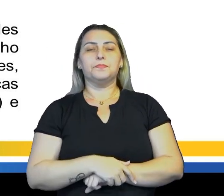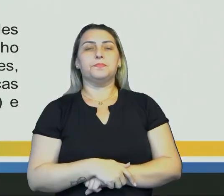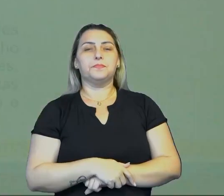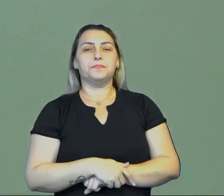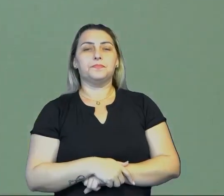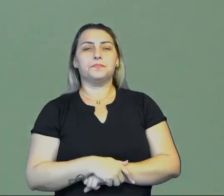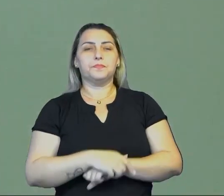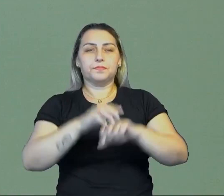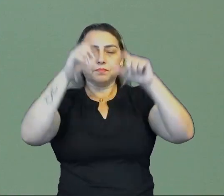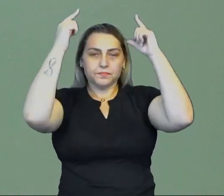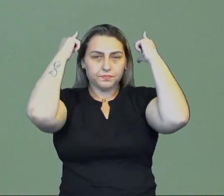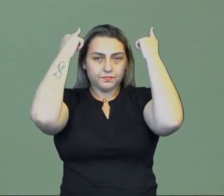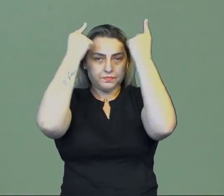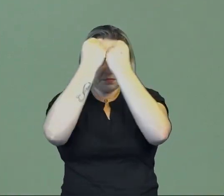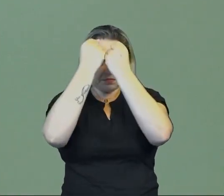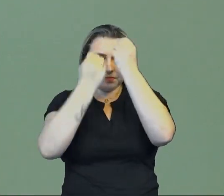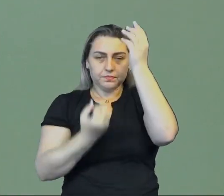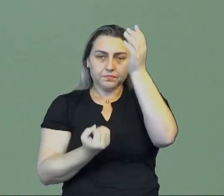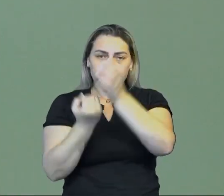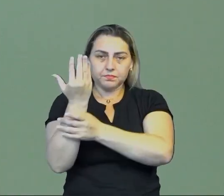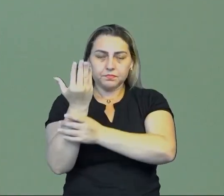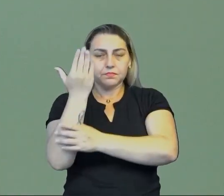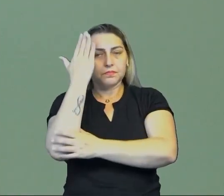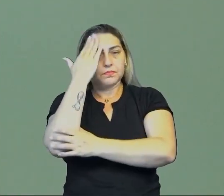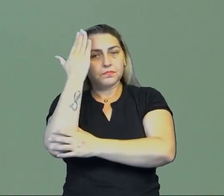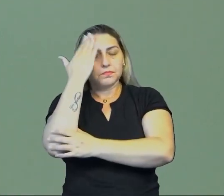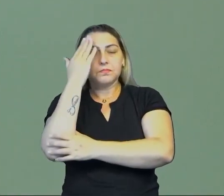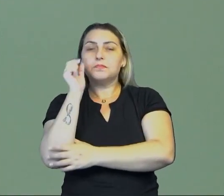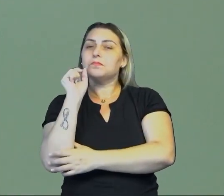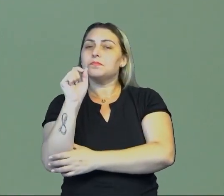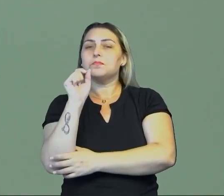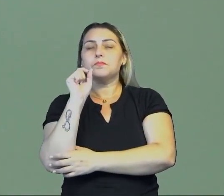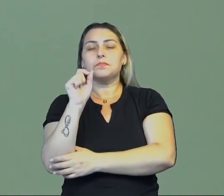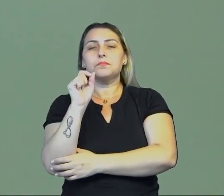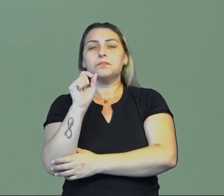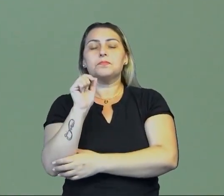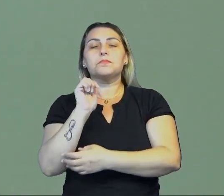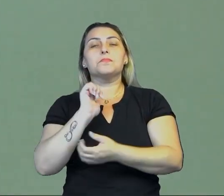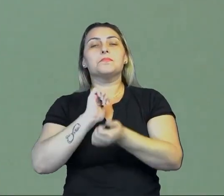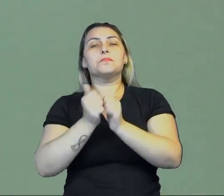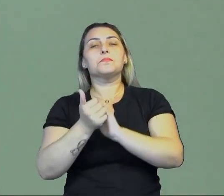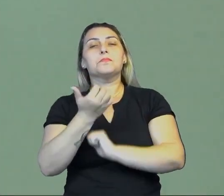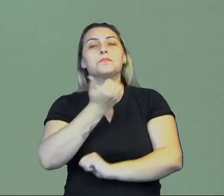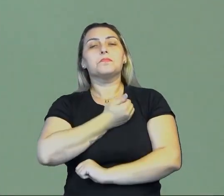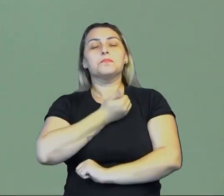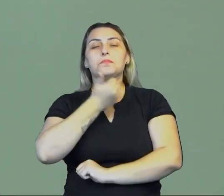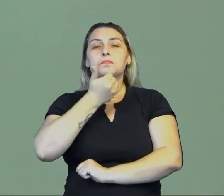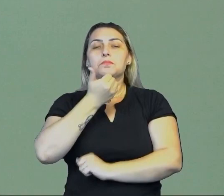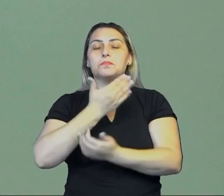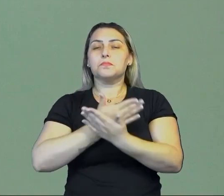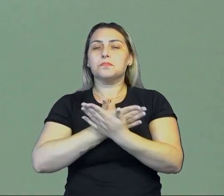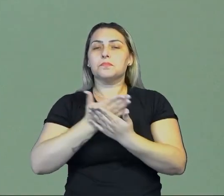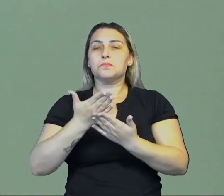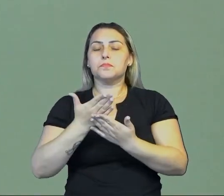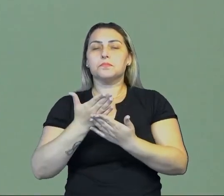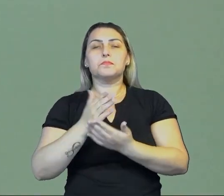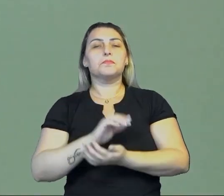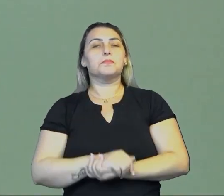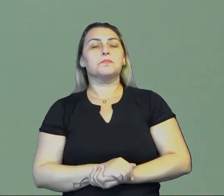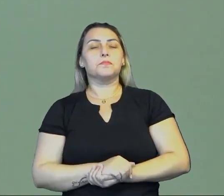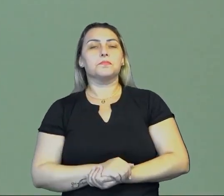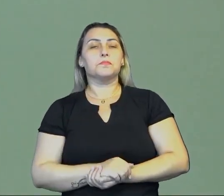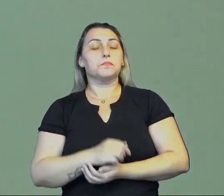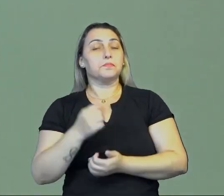origem ali na Grécia e aí a gente vai voltar aqui para entender o que que é esse esporte número um é porque ele inicialmente foi concebido